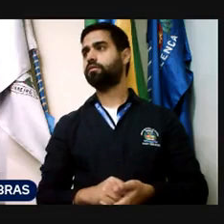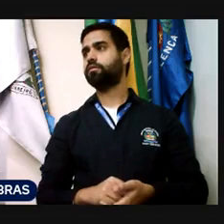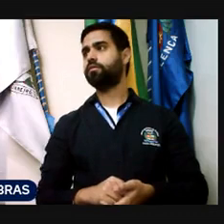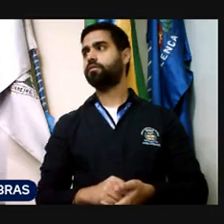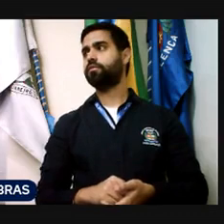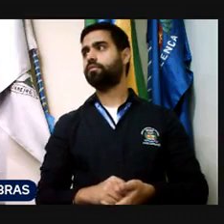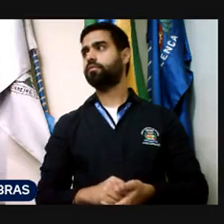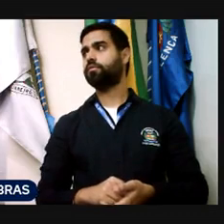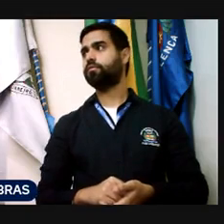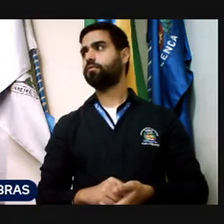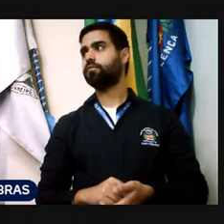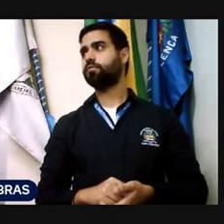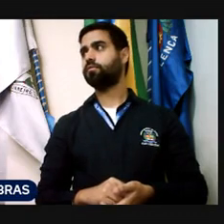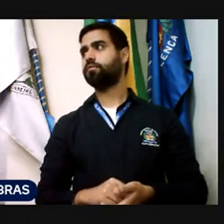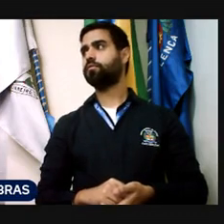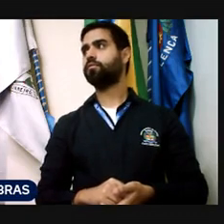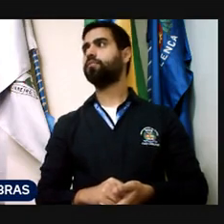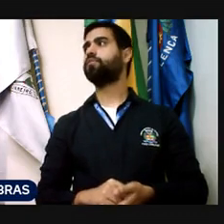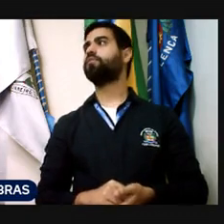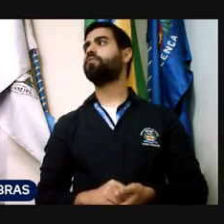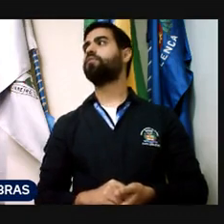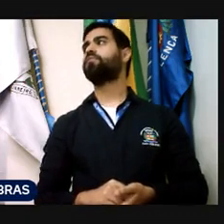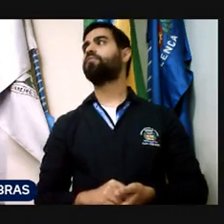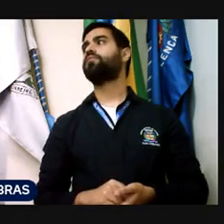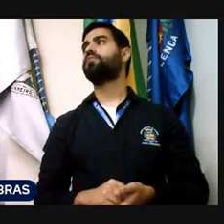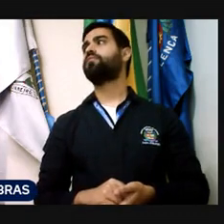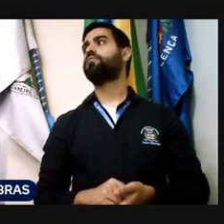É o que devolveu a lei do vereador Arnaldo.